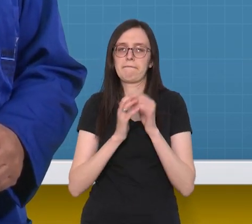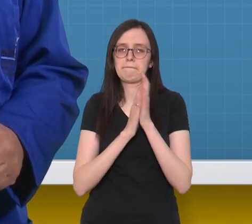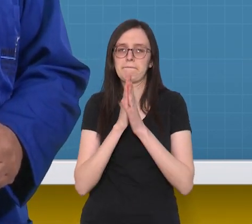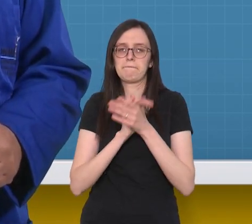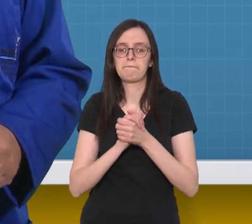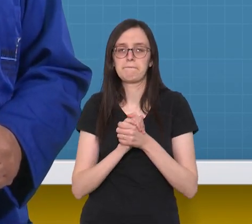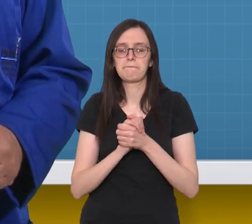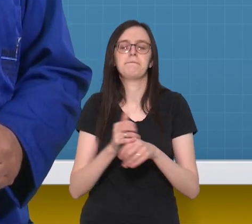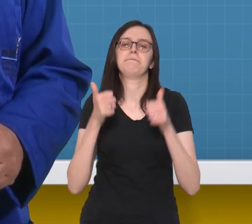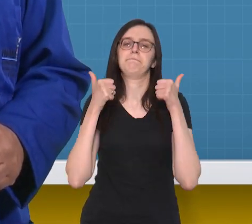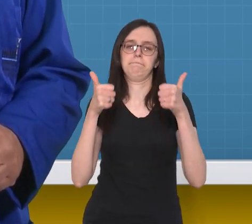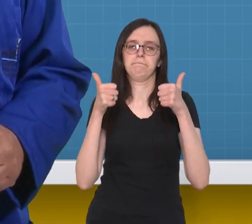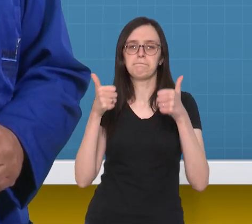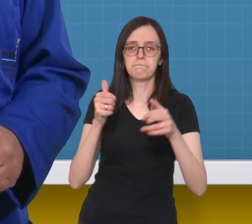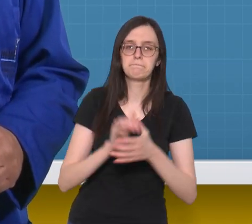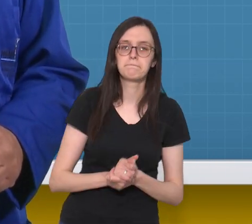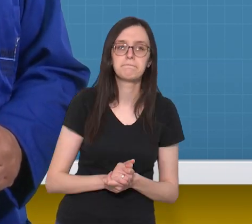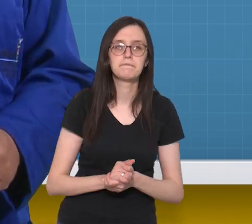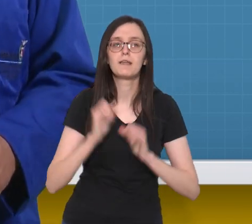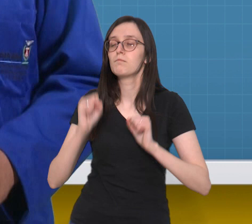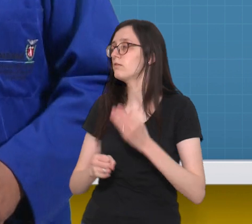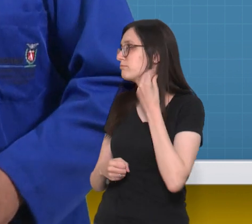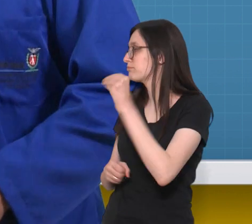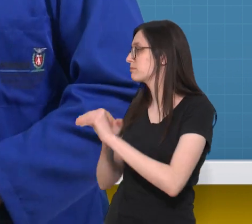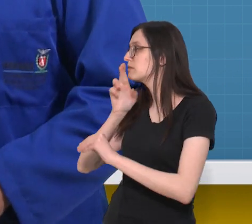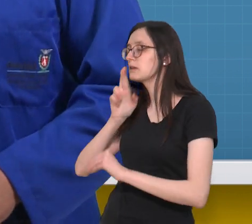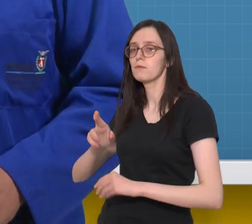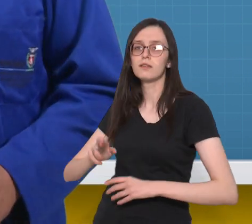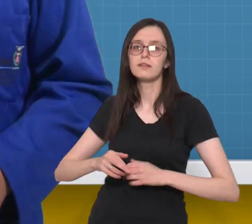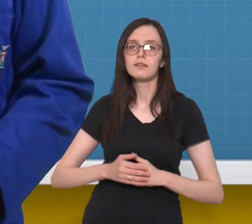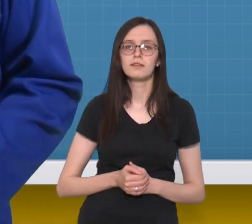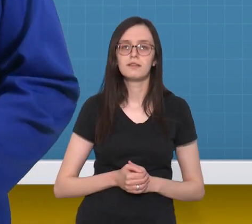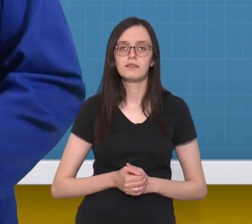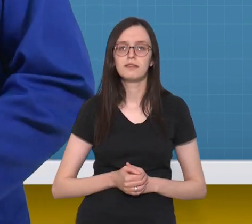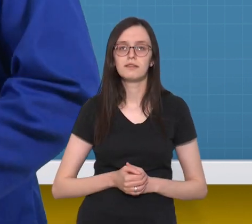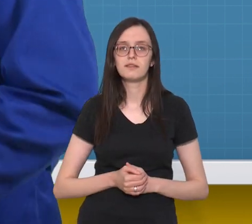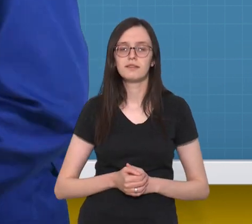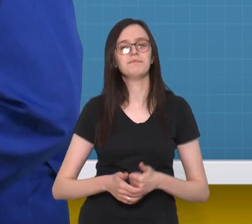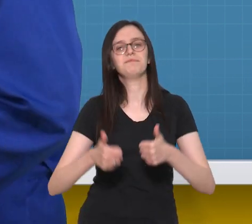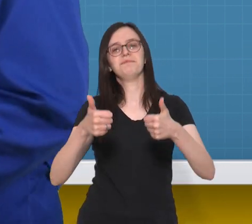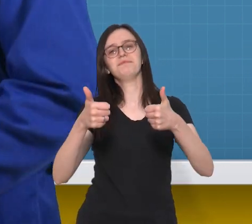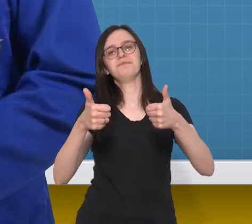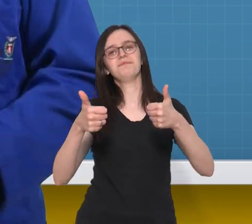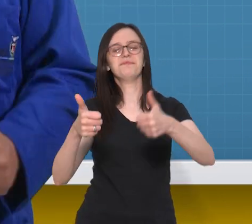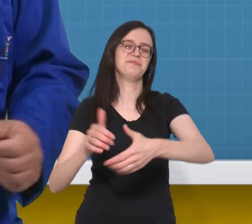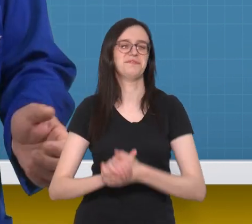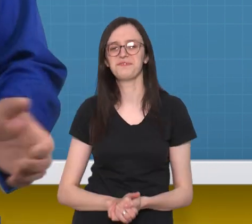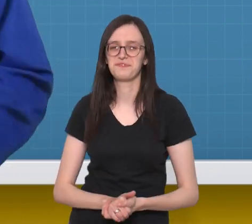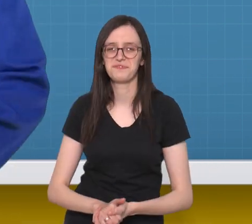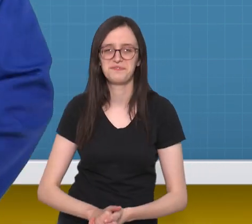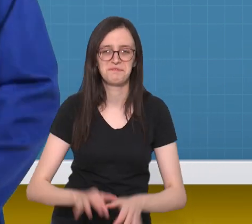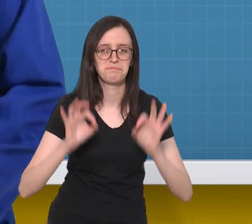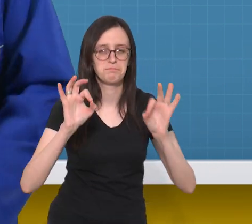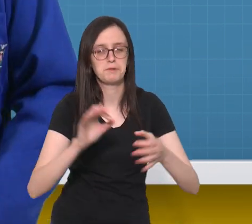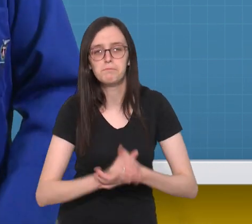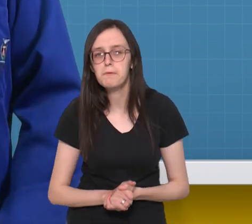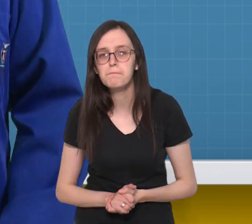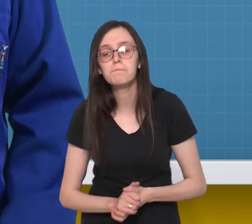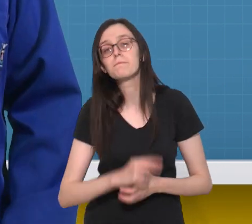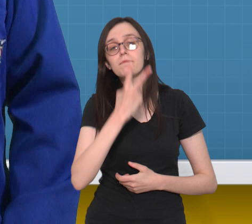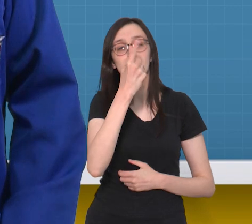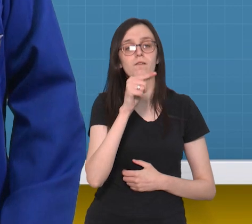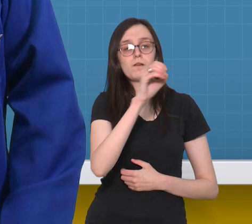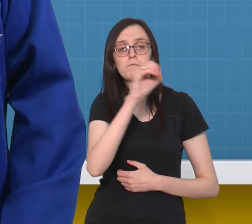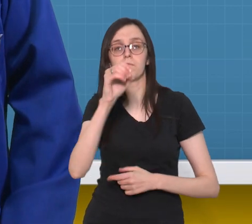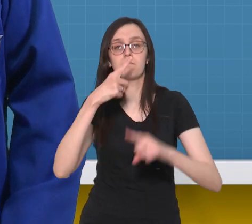aqui. Isso. Senhor Giz, pode colocar o resultado. Pode. Isso mesmo. Muito bem, então.